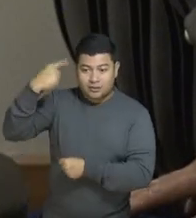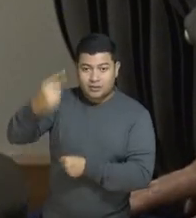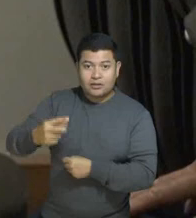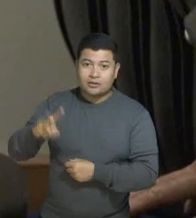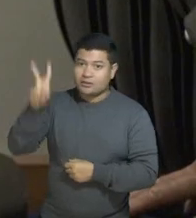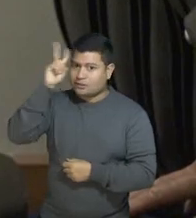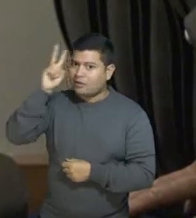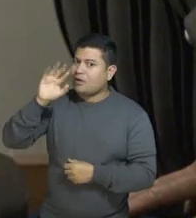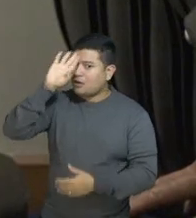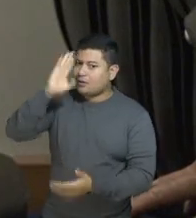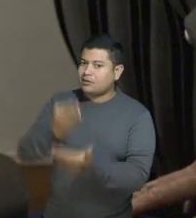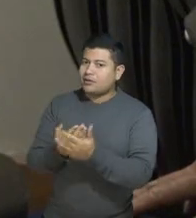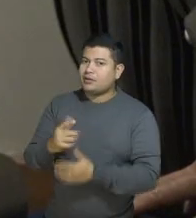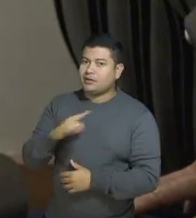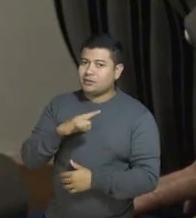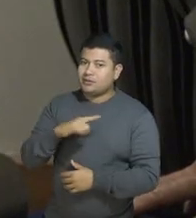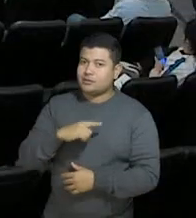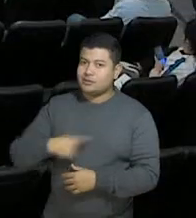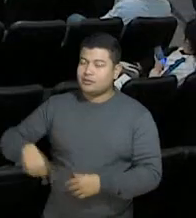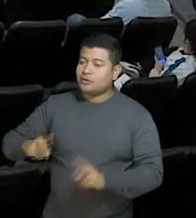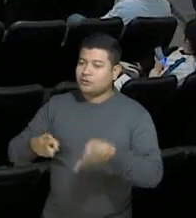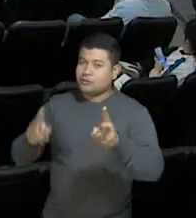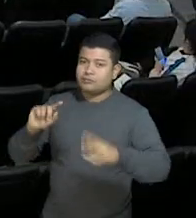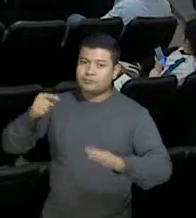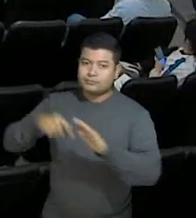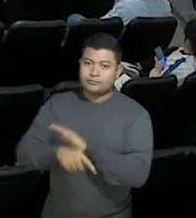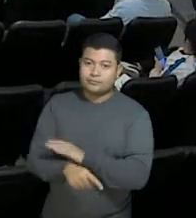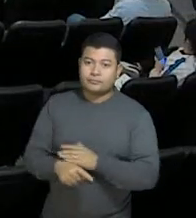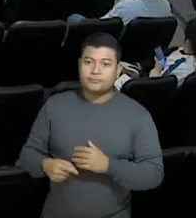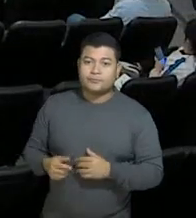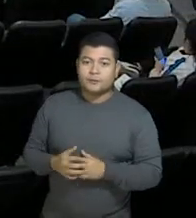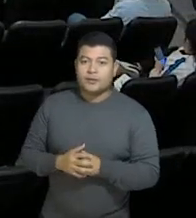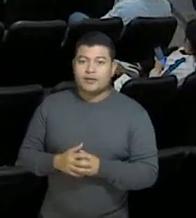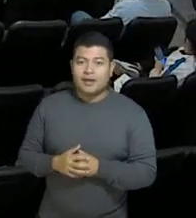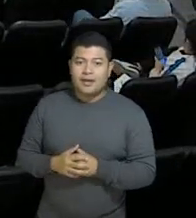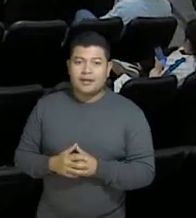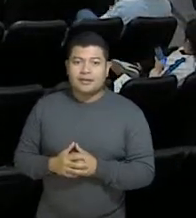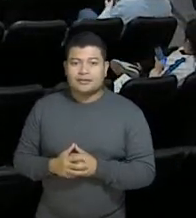né? E nós vamos continuar aprofundando esses conhecimentos. Obrigada a todos, tá?